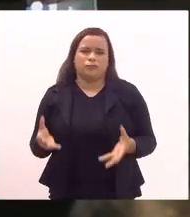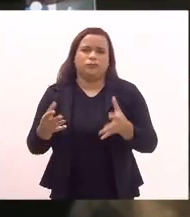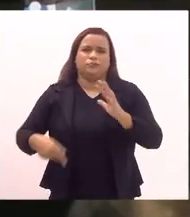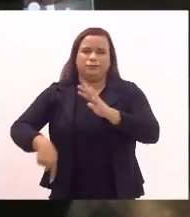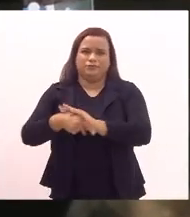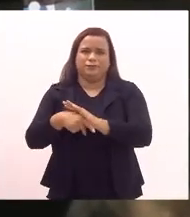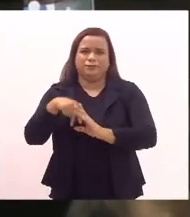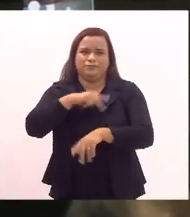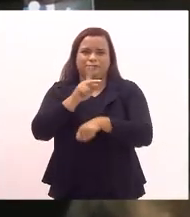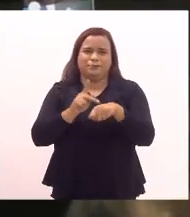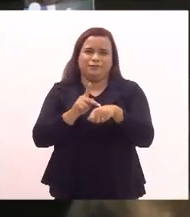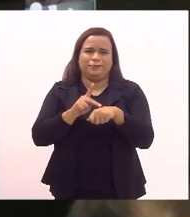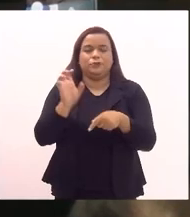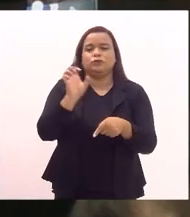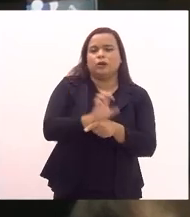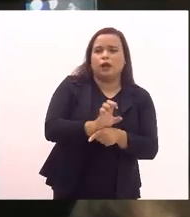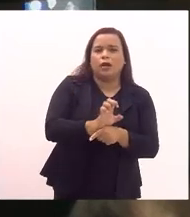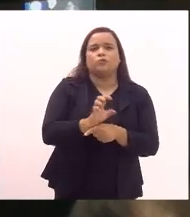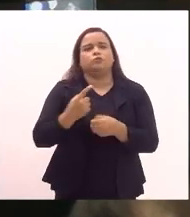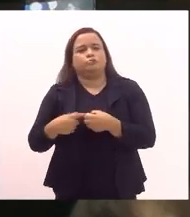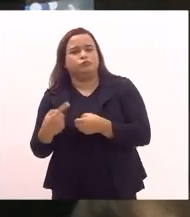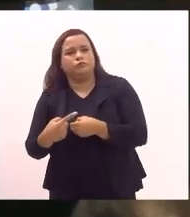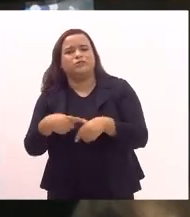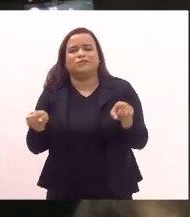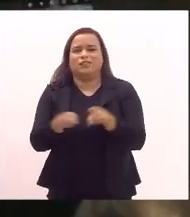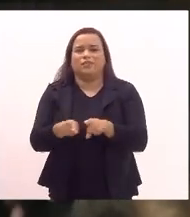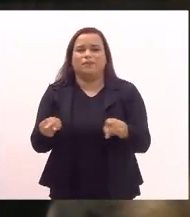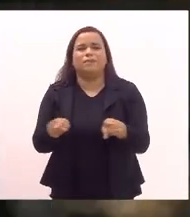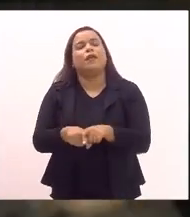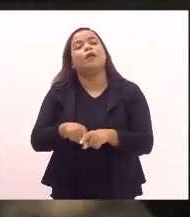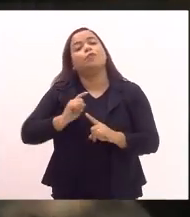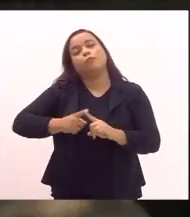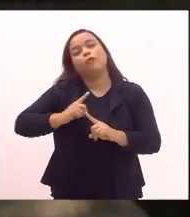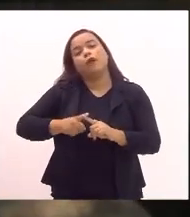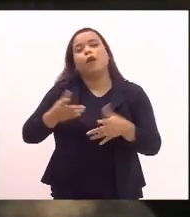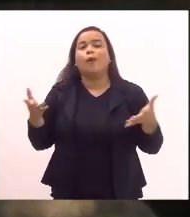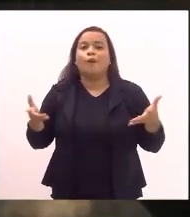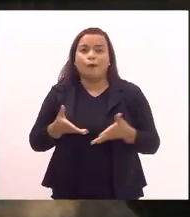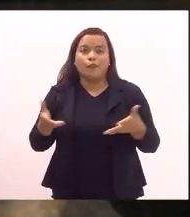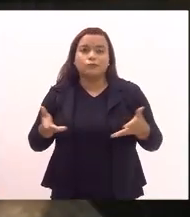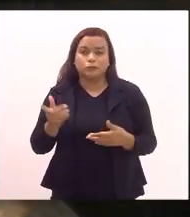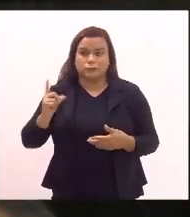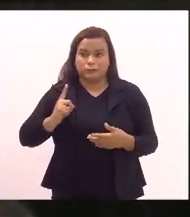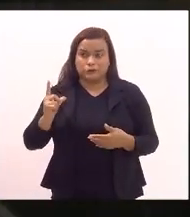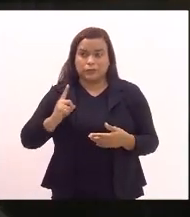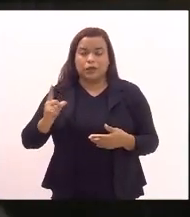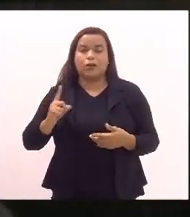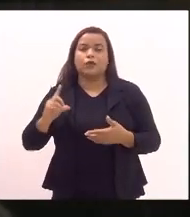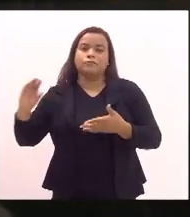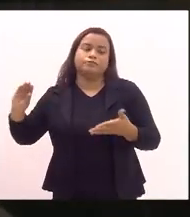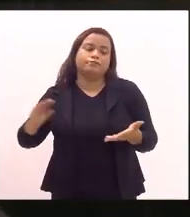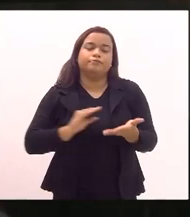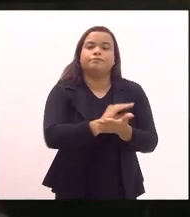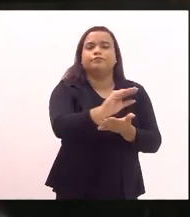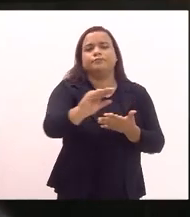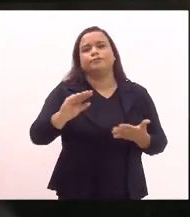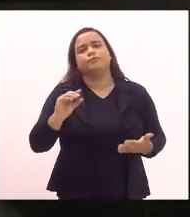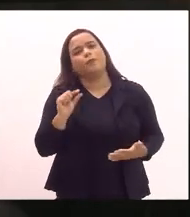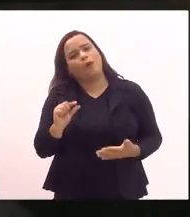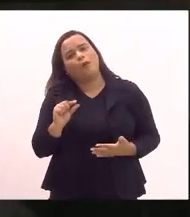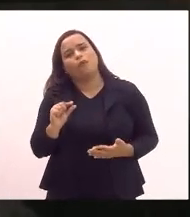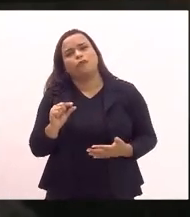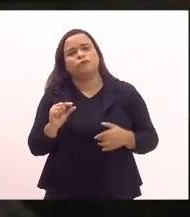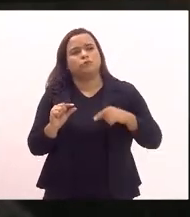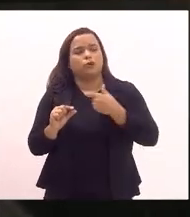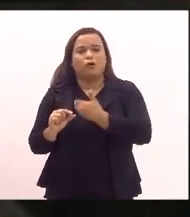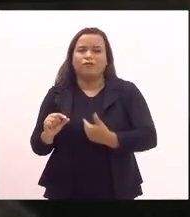do país do estado do município porque hoje é muito pequeno o repasse que tá indo do